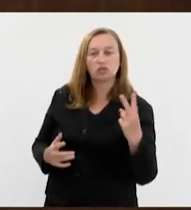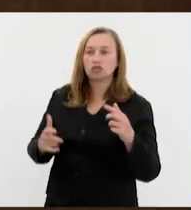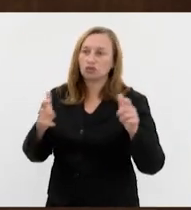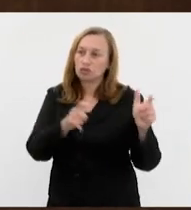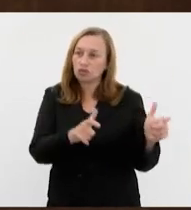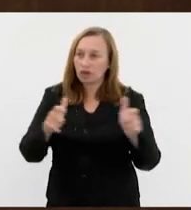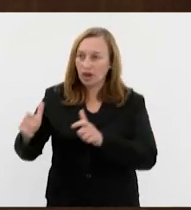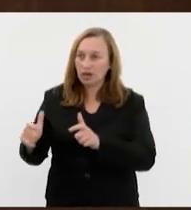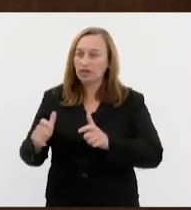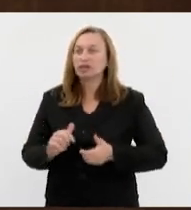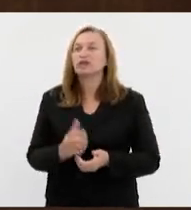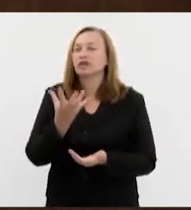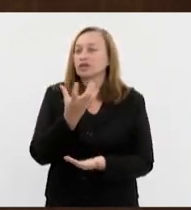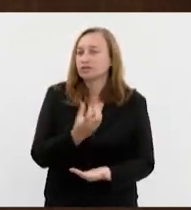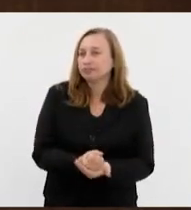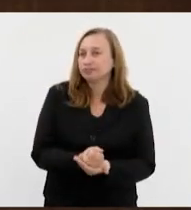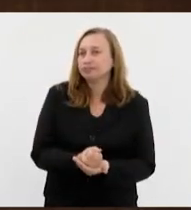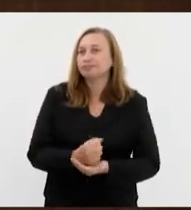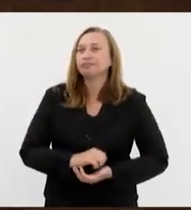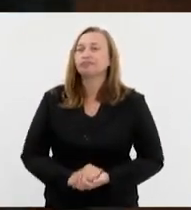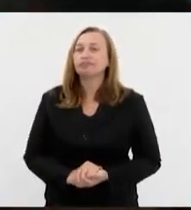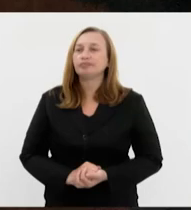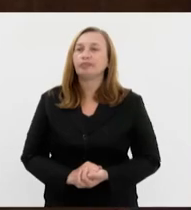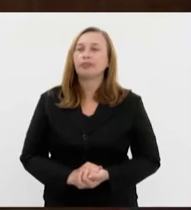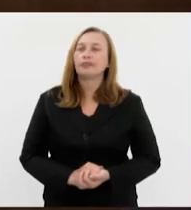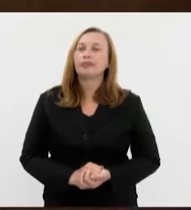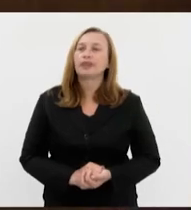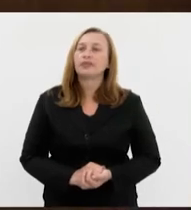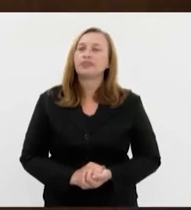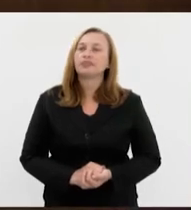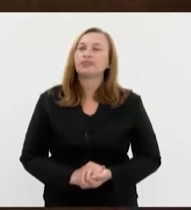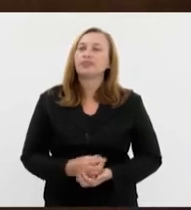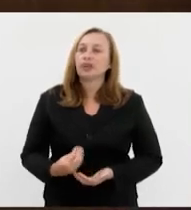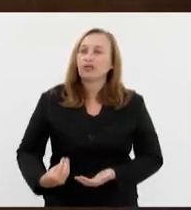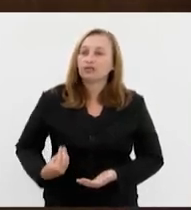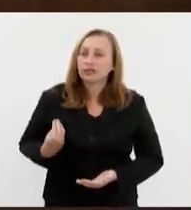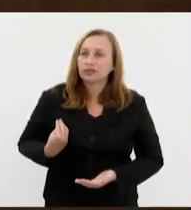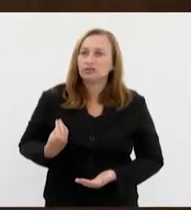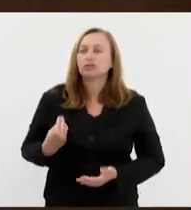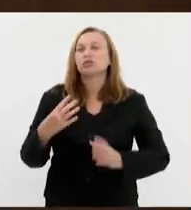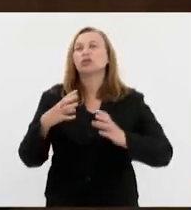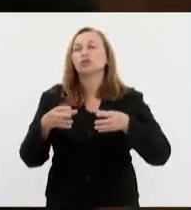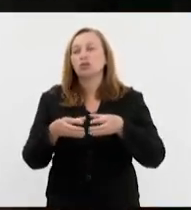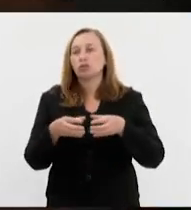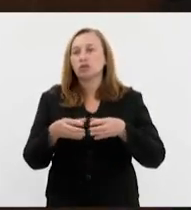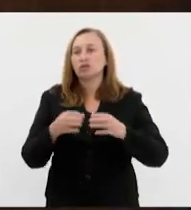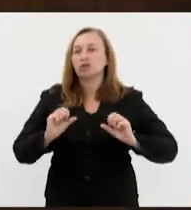Fica registrado a participação, a presença da Comissão de